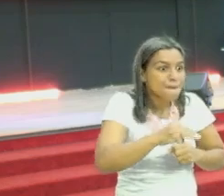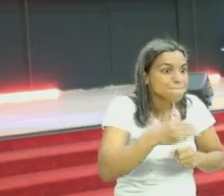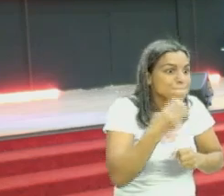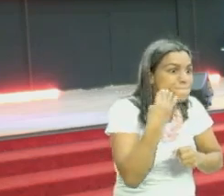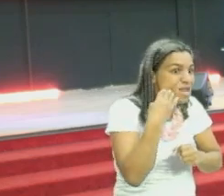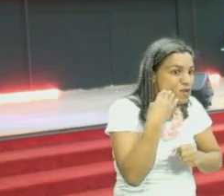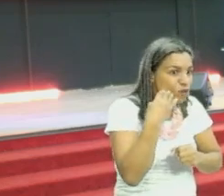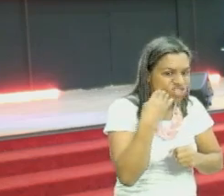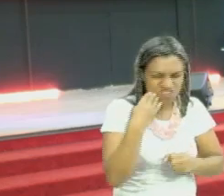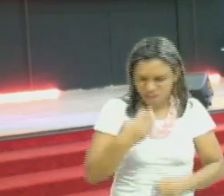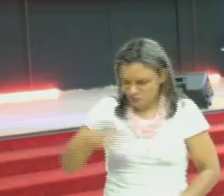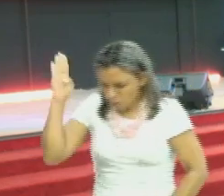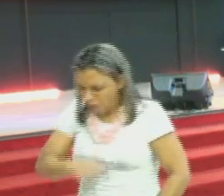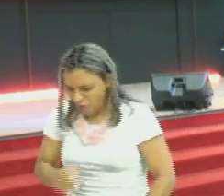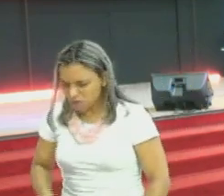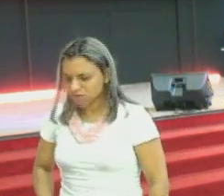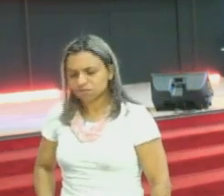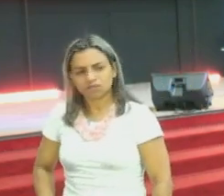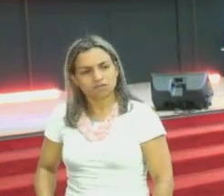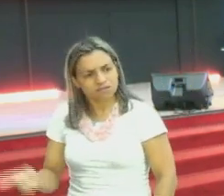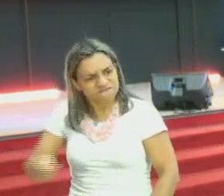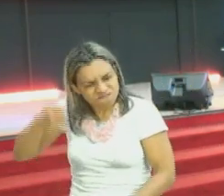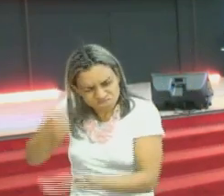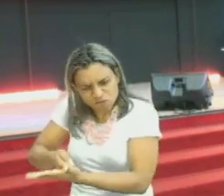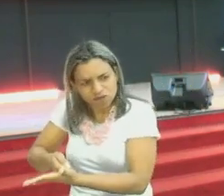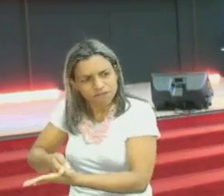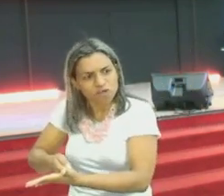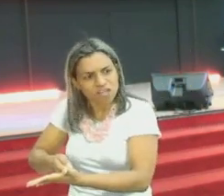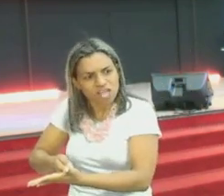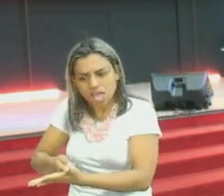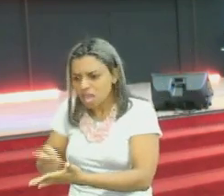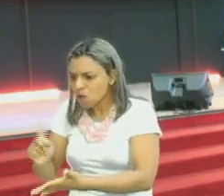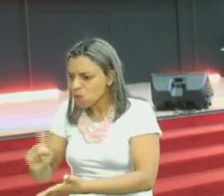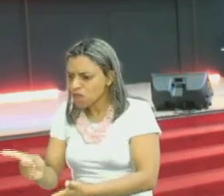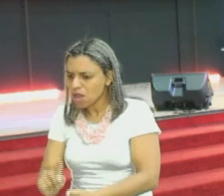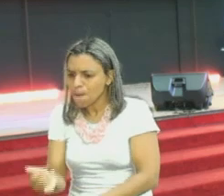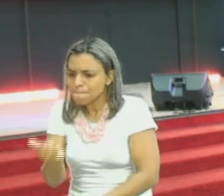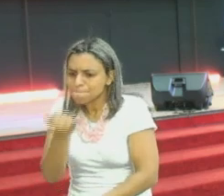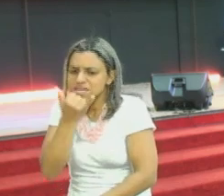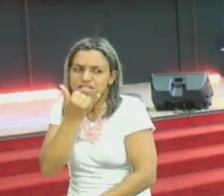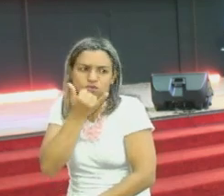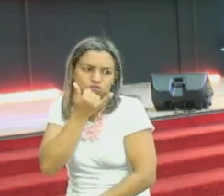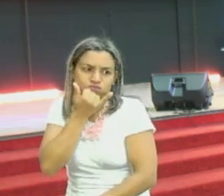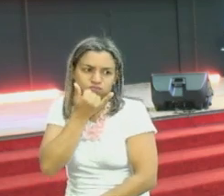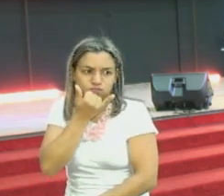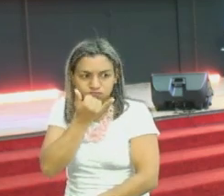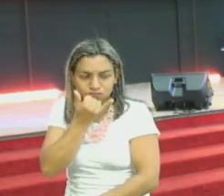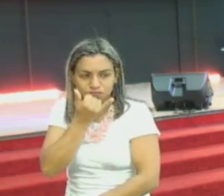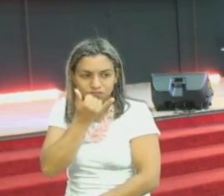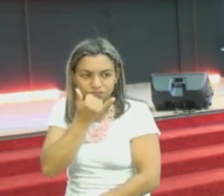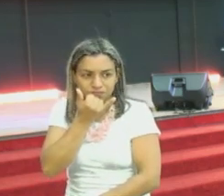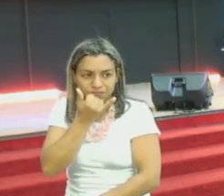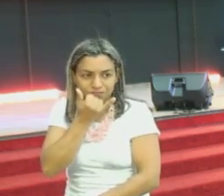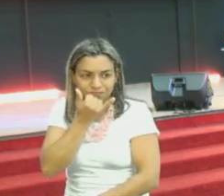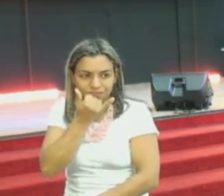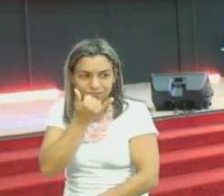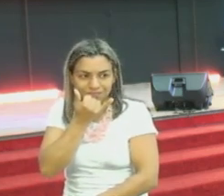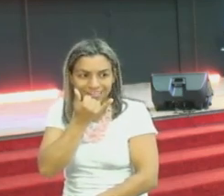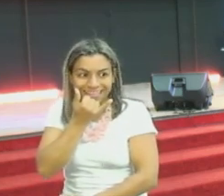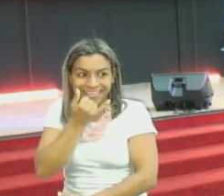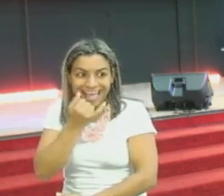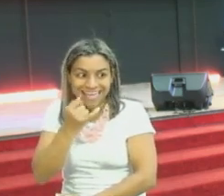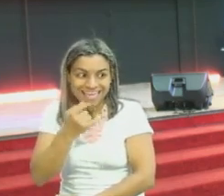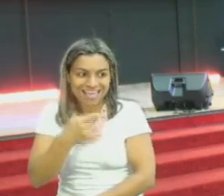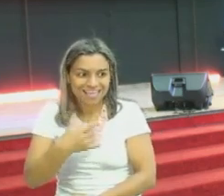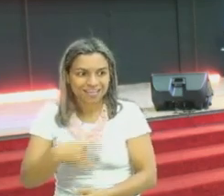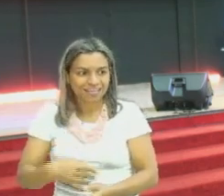foi implacável, foi duro e disse, eu não vou te perdoar. Essa notícia chegou ao